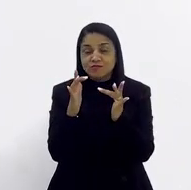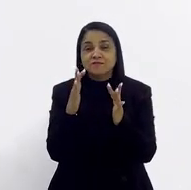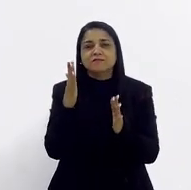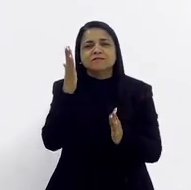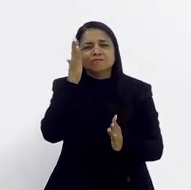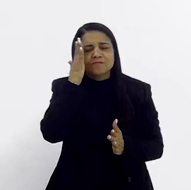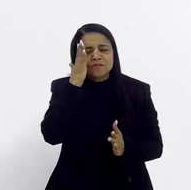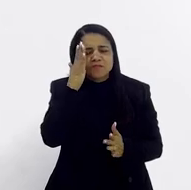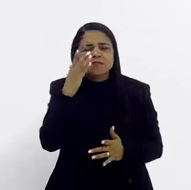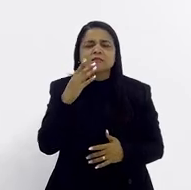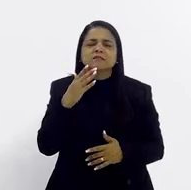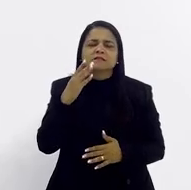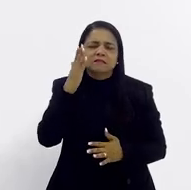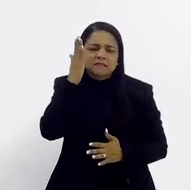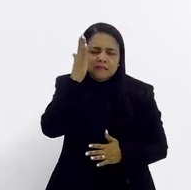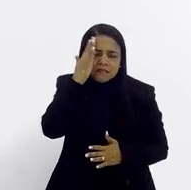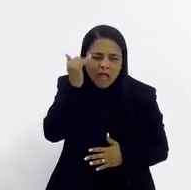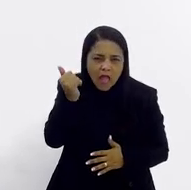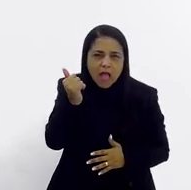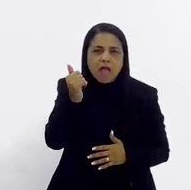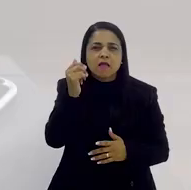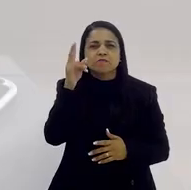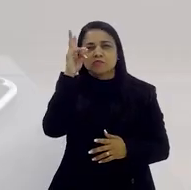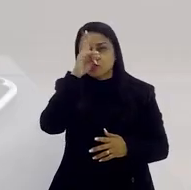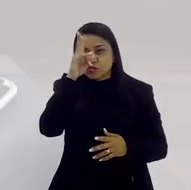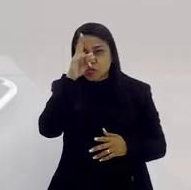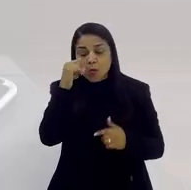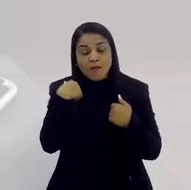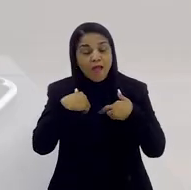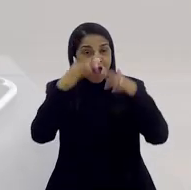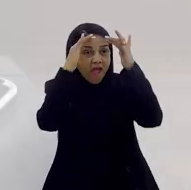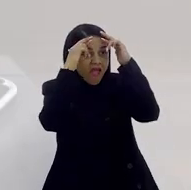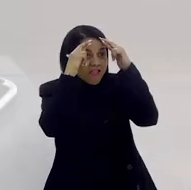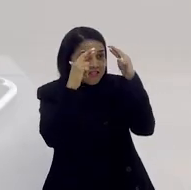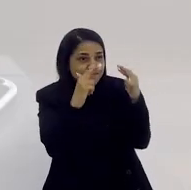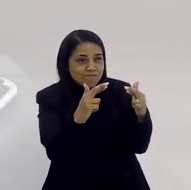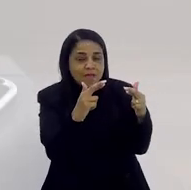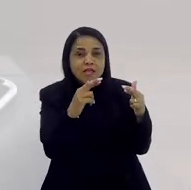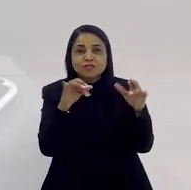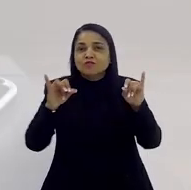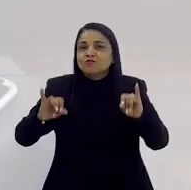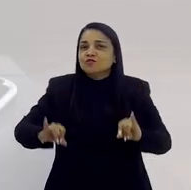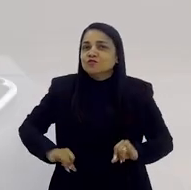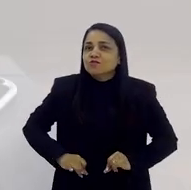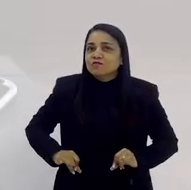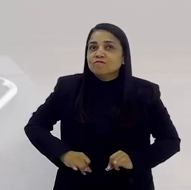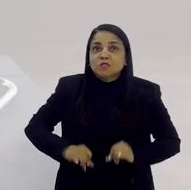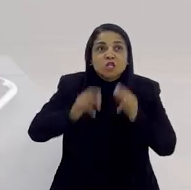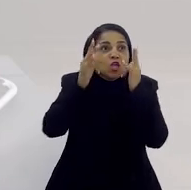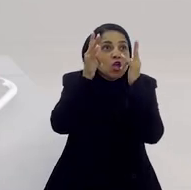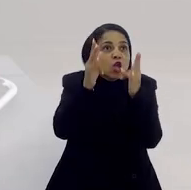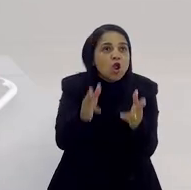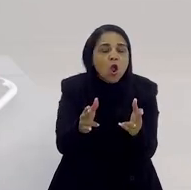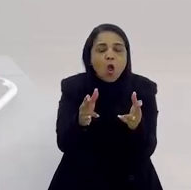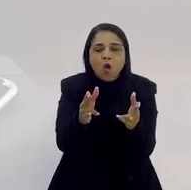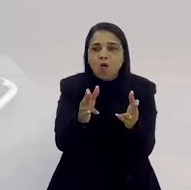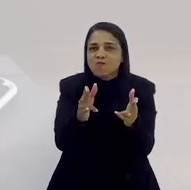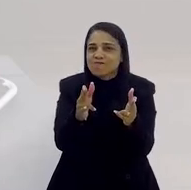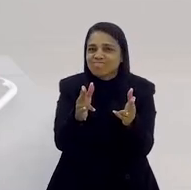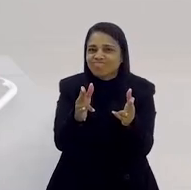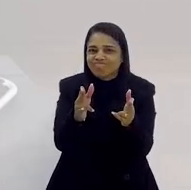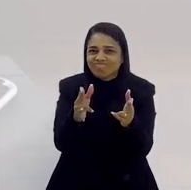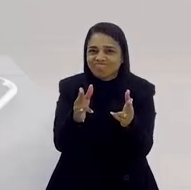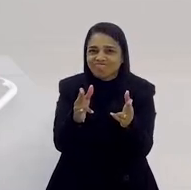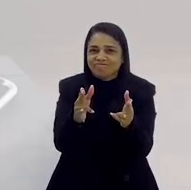mas o respeito por ele é tão grande que o sofrimento é como se tivesse acontecendo naquele dia